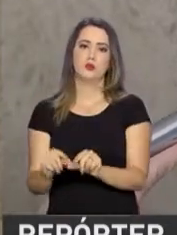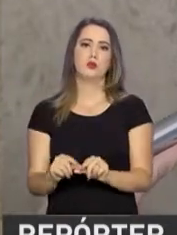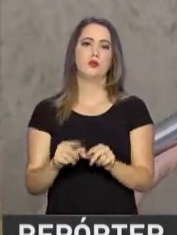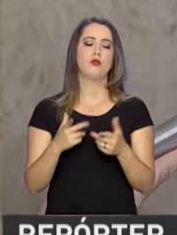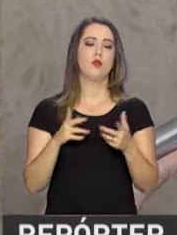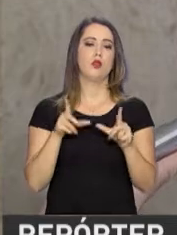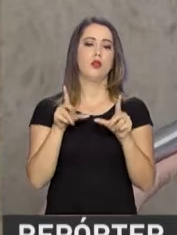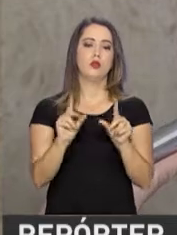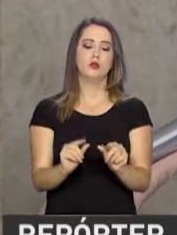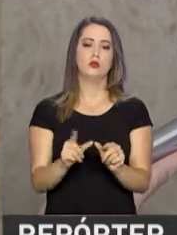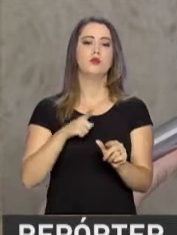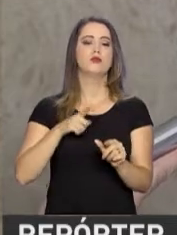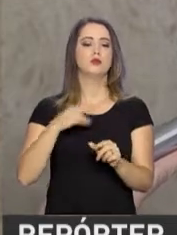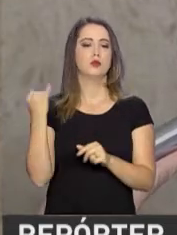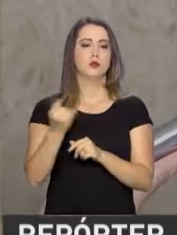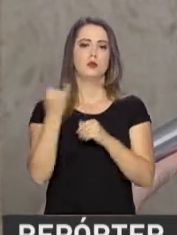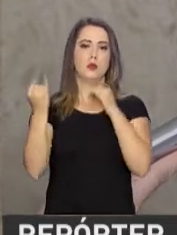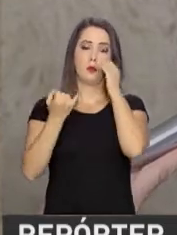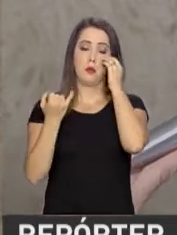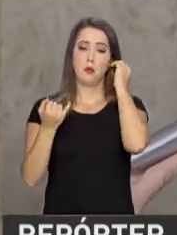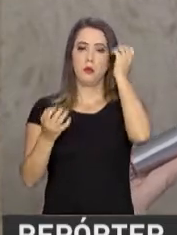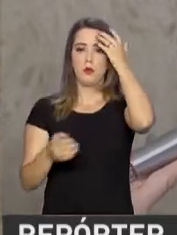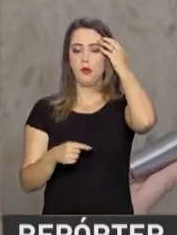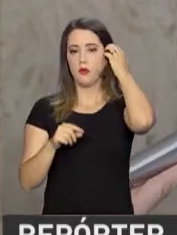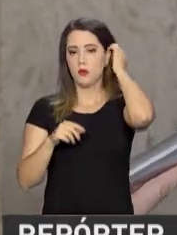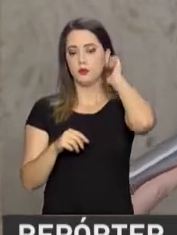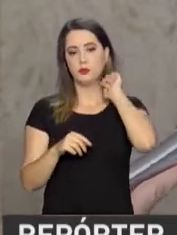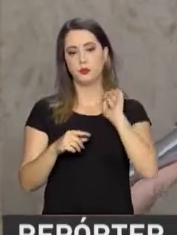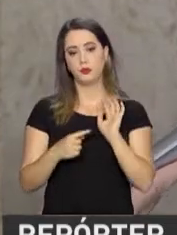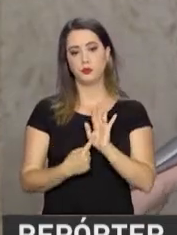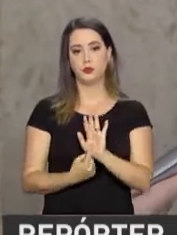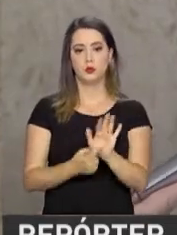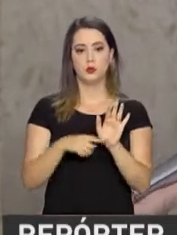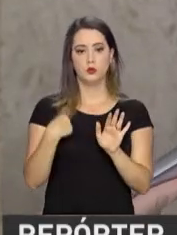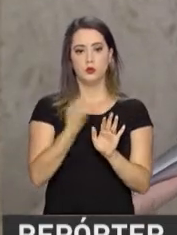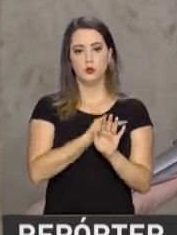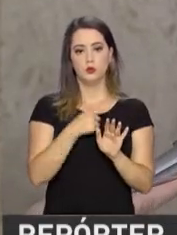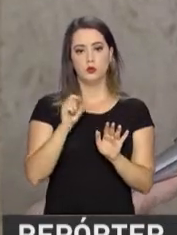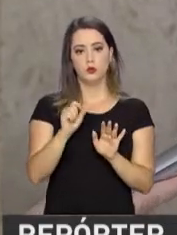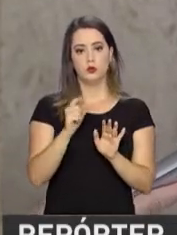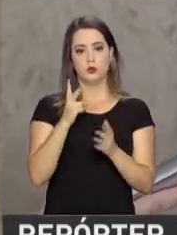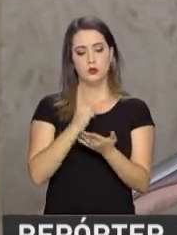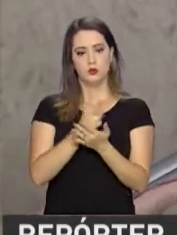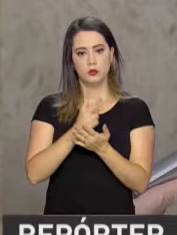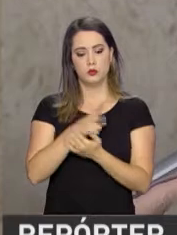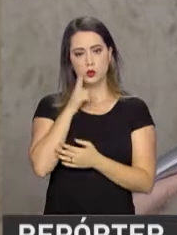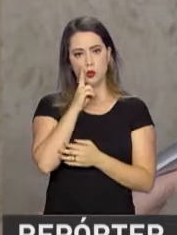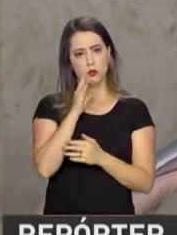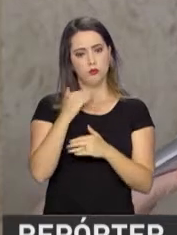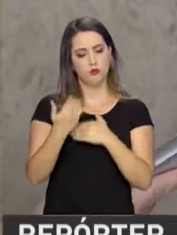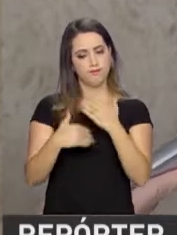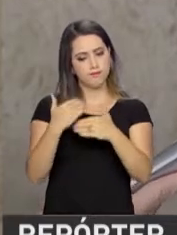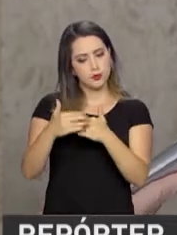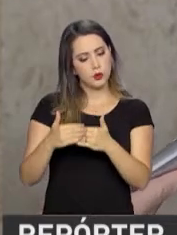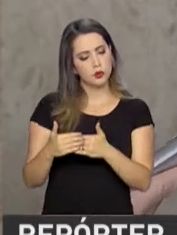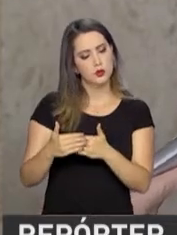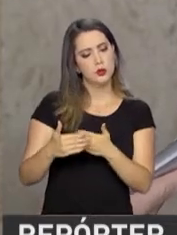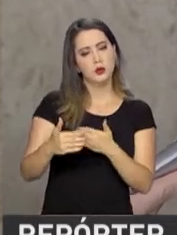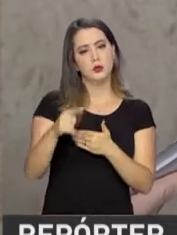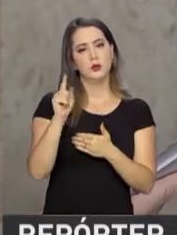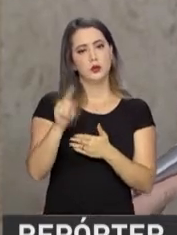enfim há uma queda muito significativa o que está indicar embora a gente tem que observar os próximos meses de que de fato